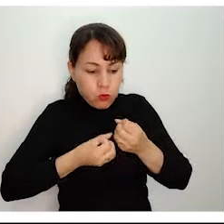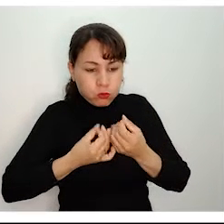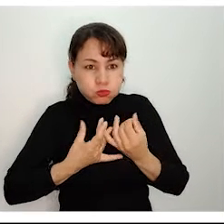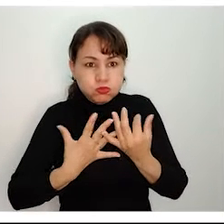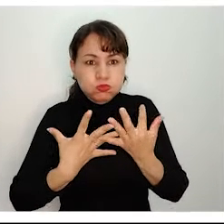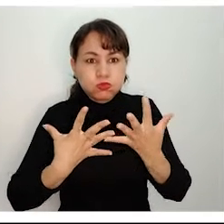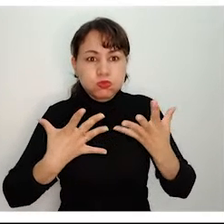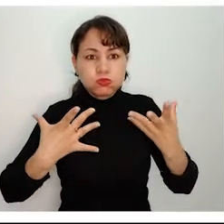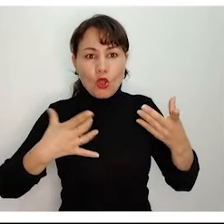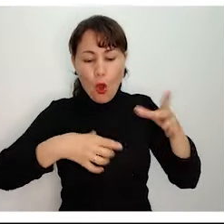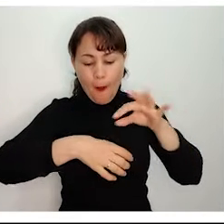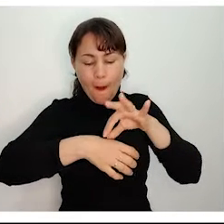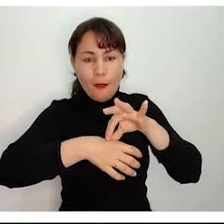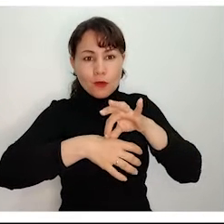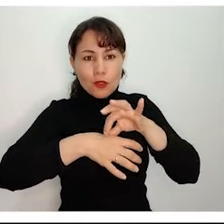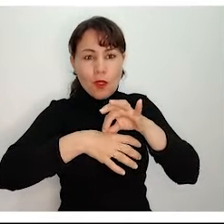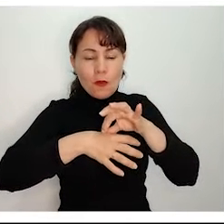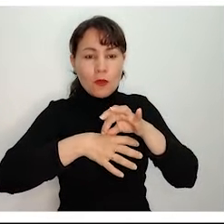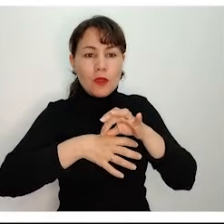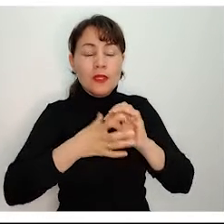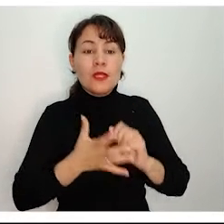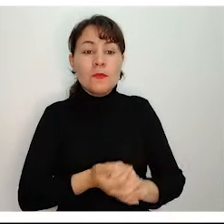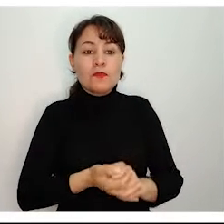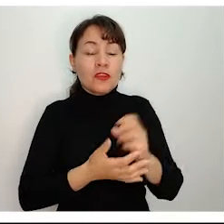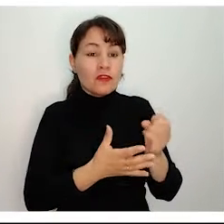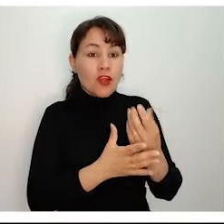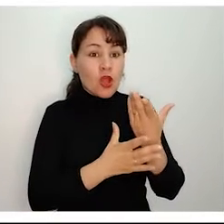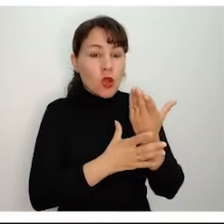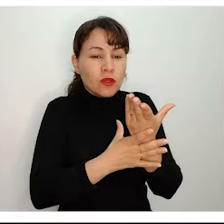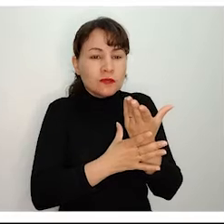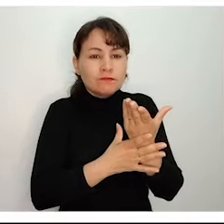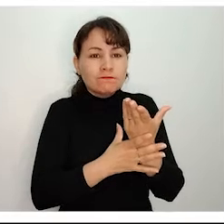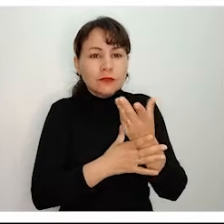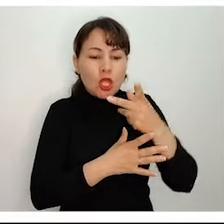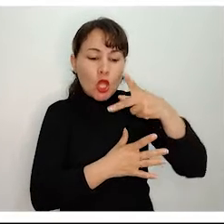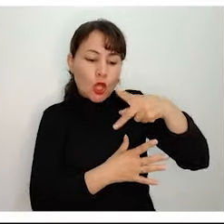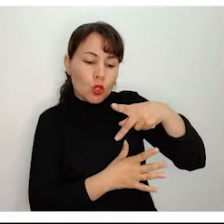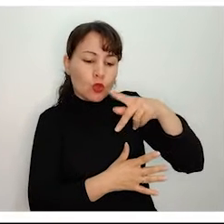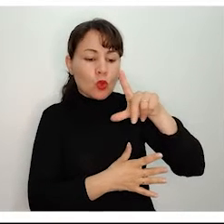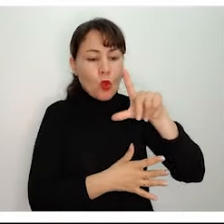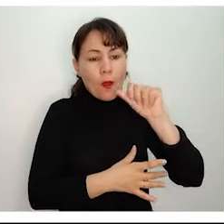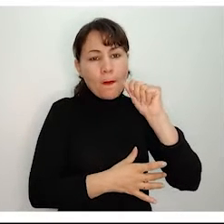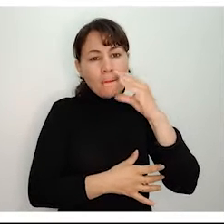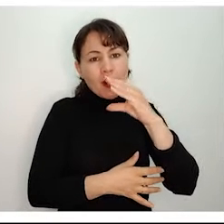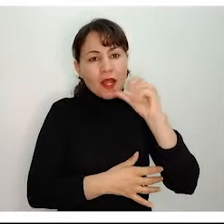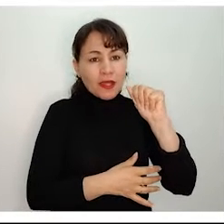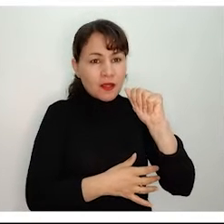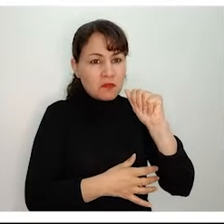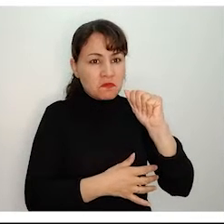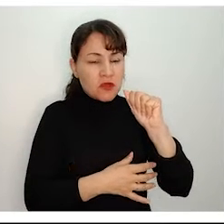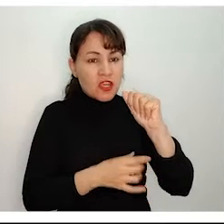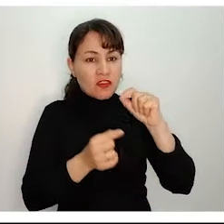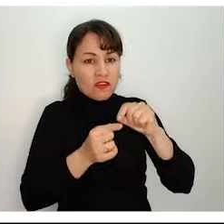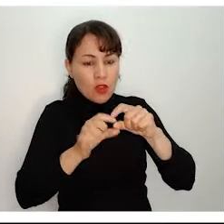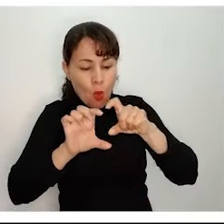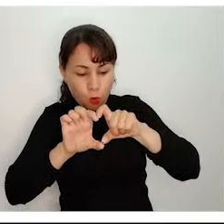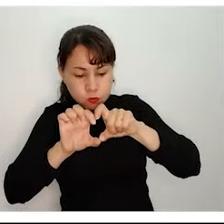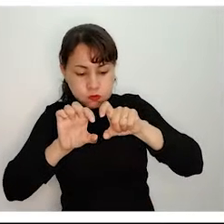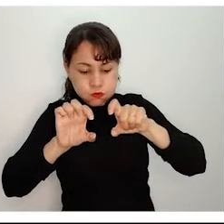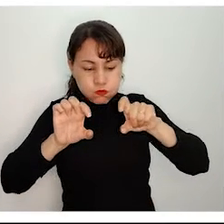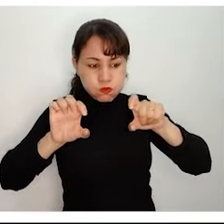uma proliferação dessas células no desenvolvimento, e essa placa, ela vai se transformar